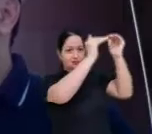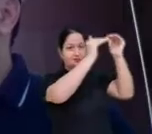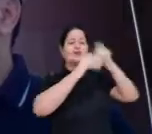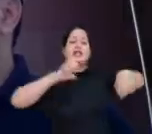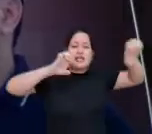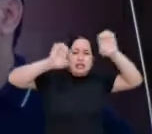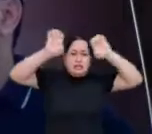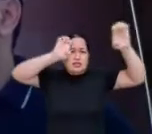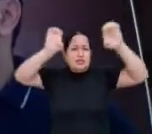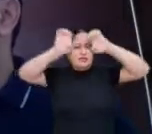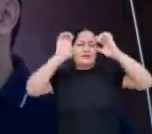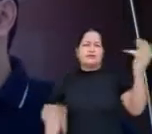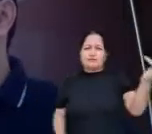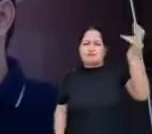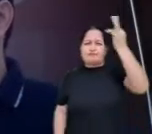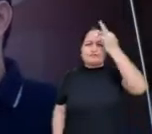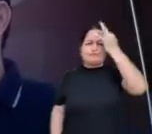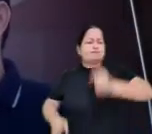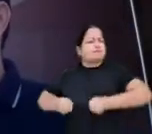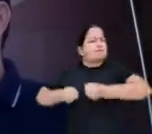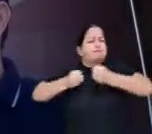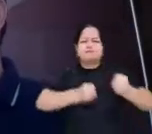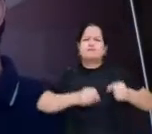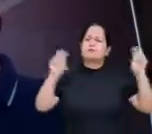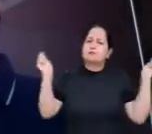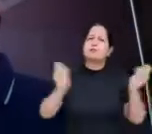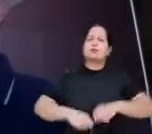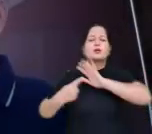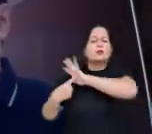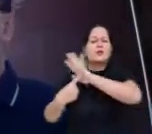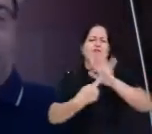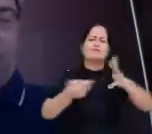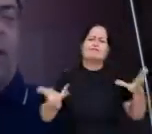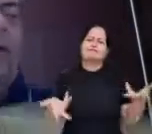poder, fazia prodígios e grandes sinais entre o povo.